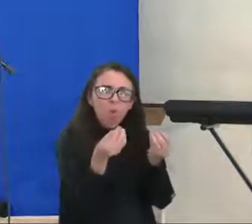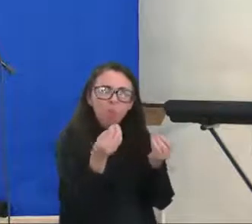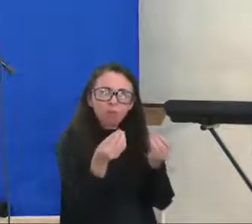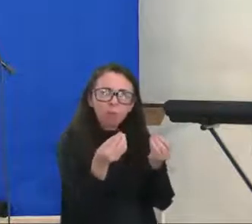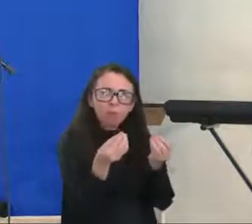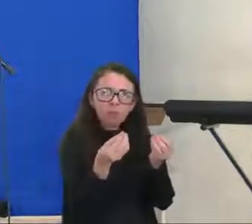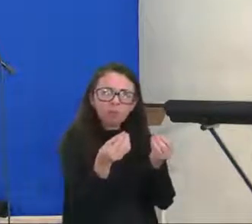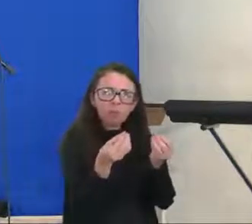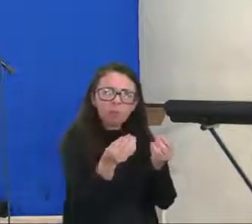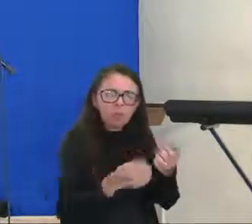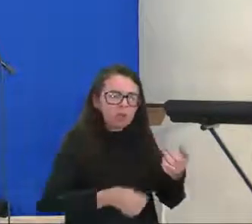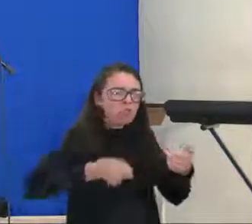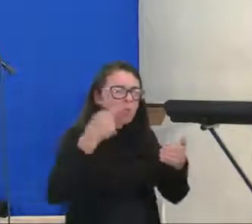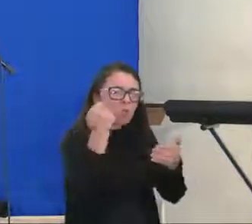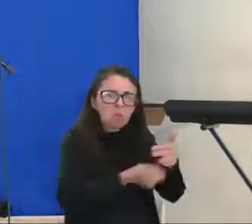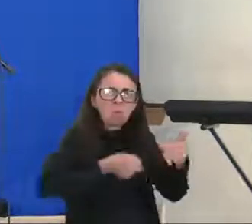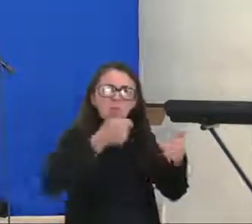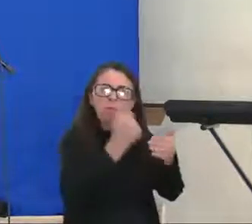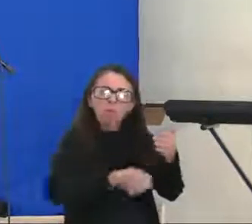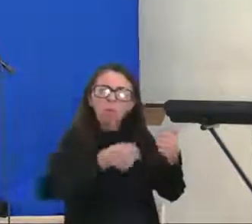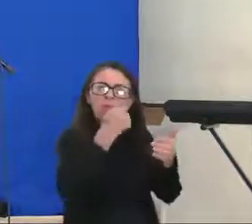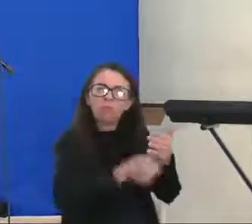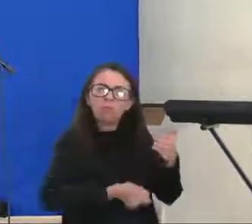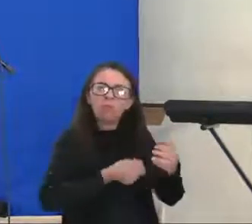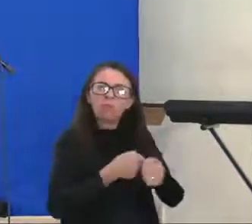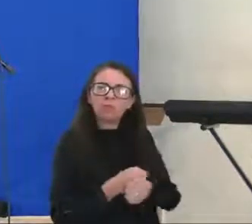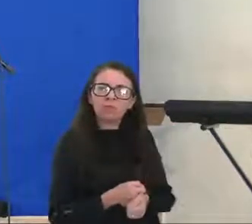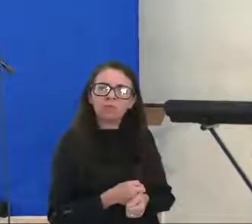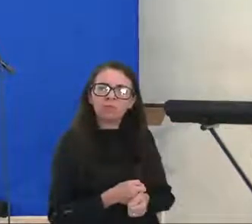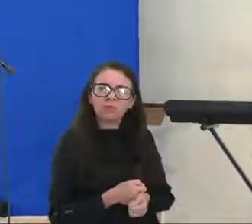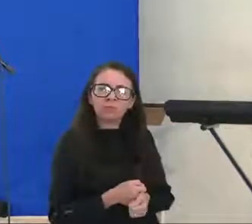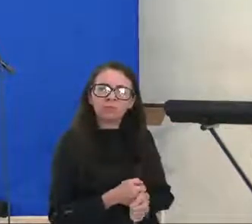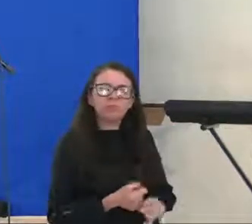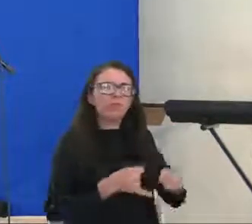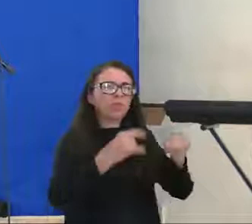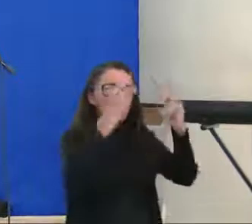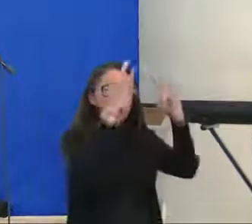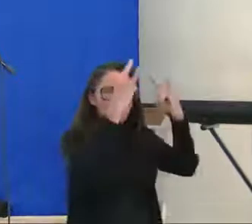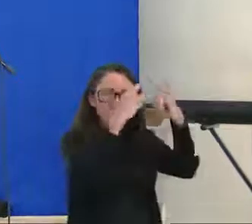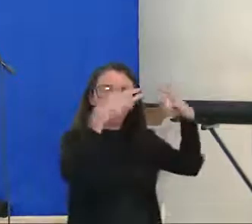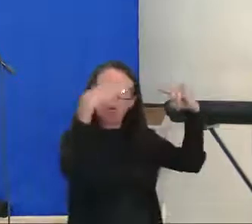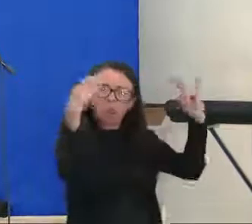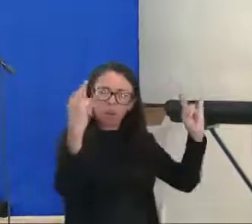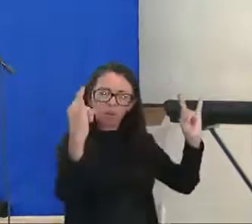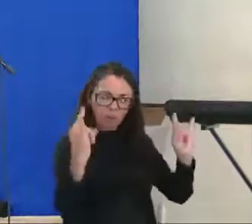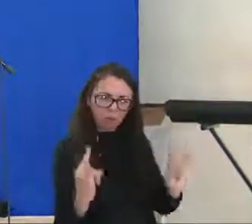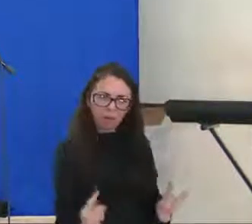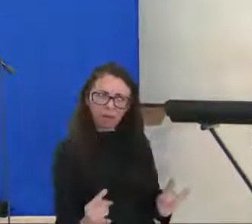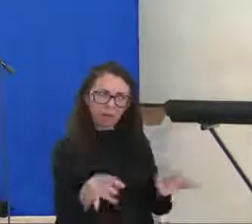obras artísticas, e eis que eu tenho designado com ele a